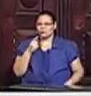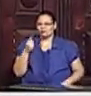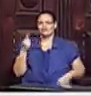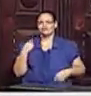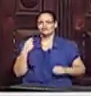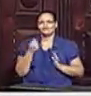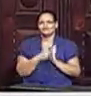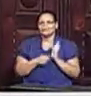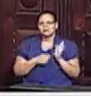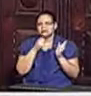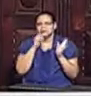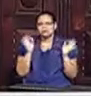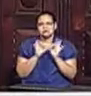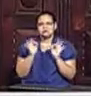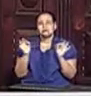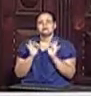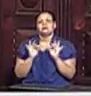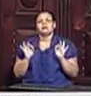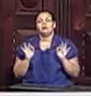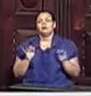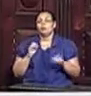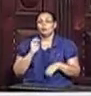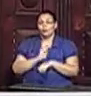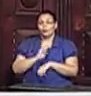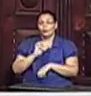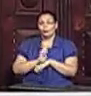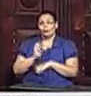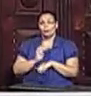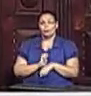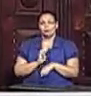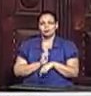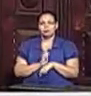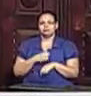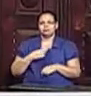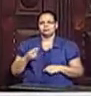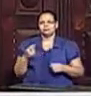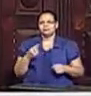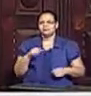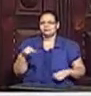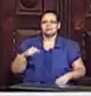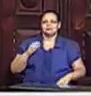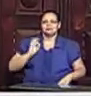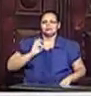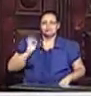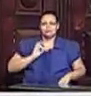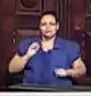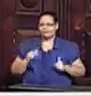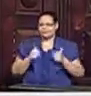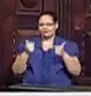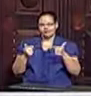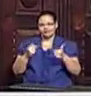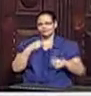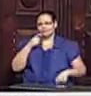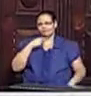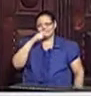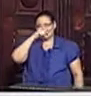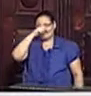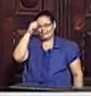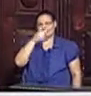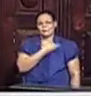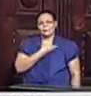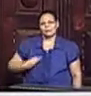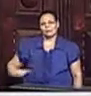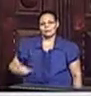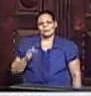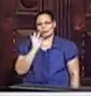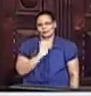seja, a desintegração do Estado está impedindo a atuação das nossas forças policiais. Agora, o governo